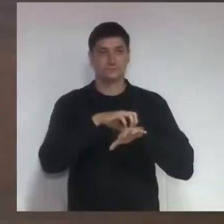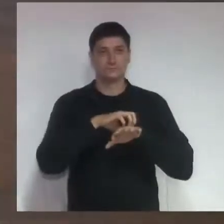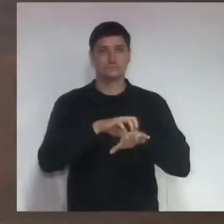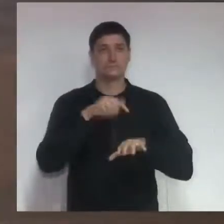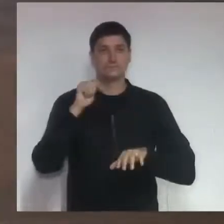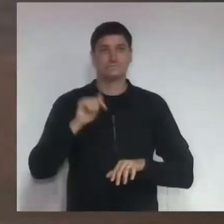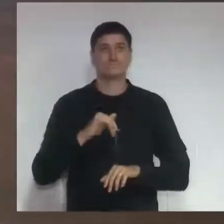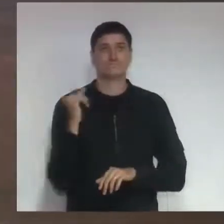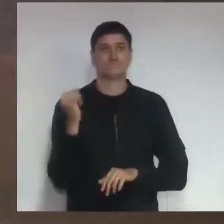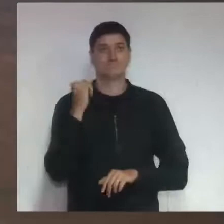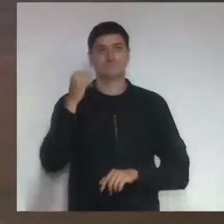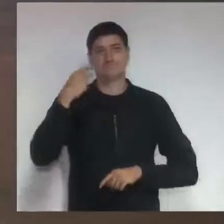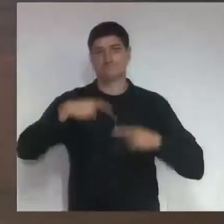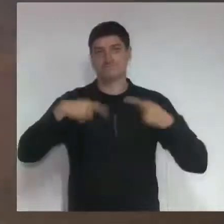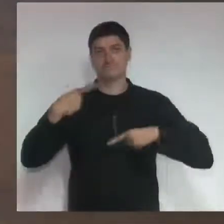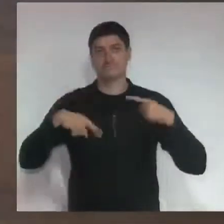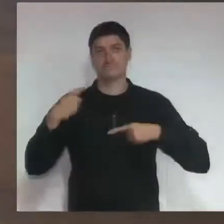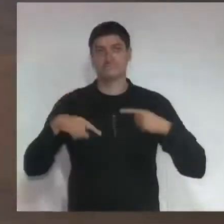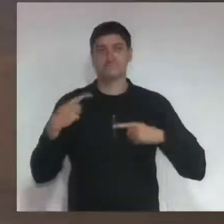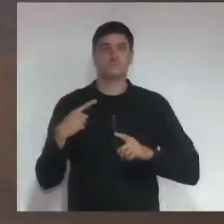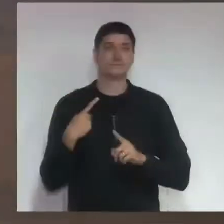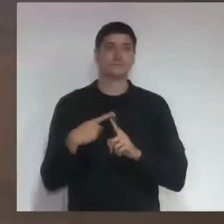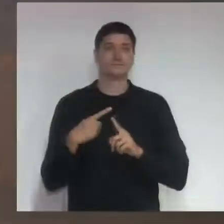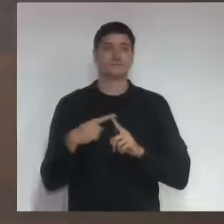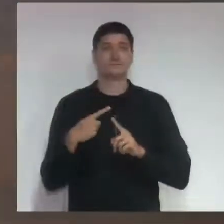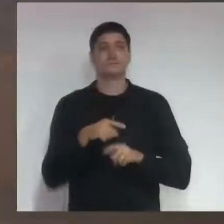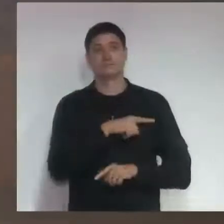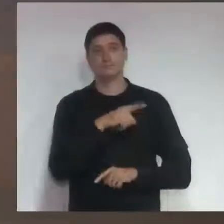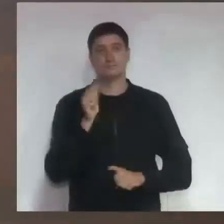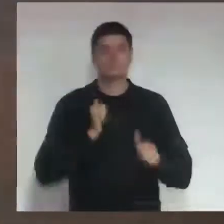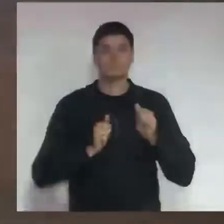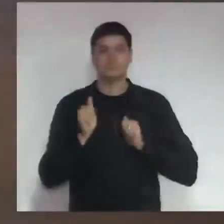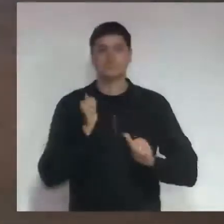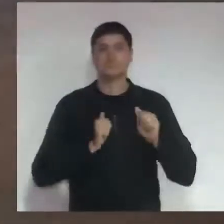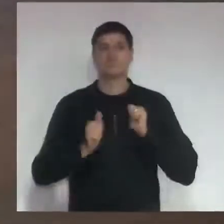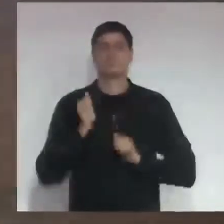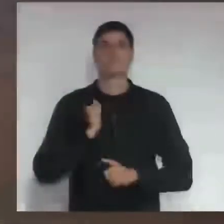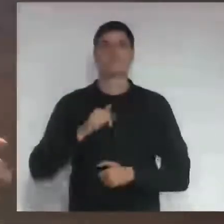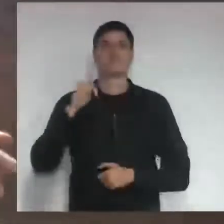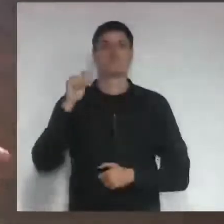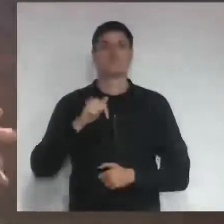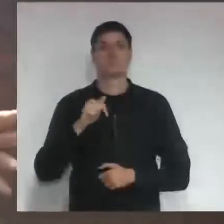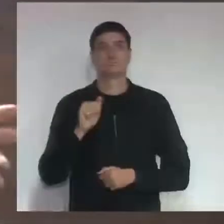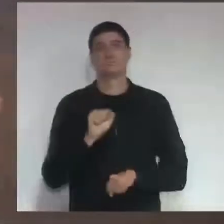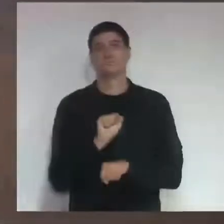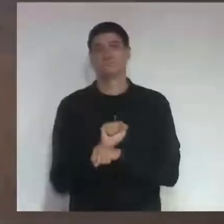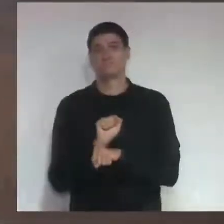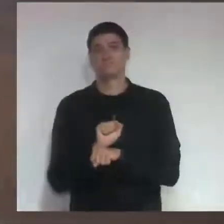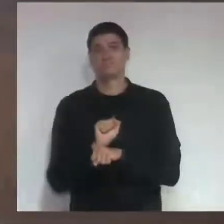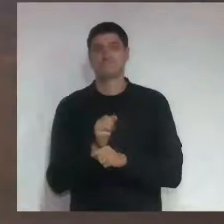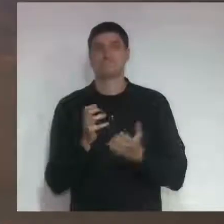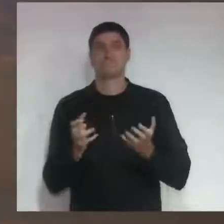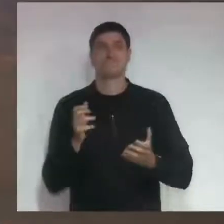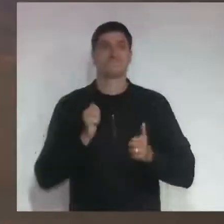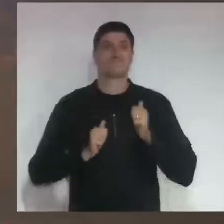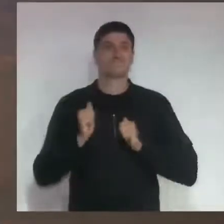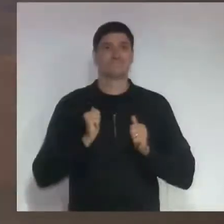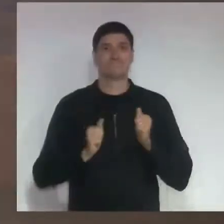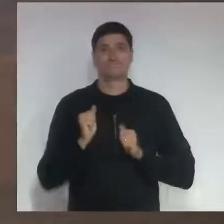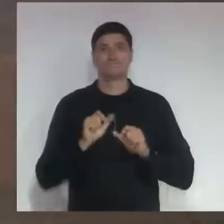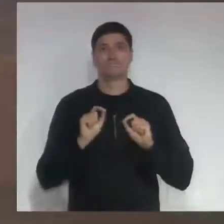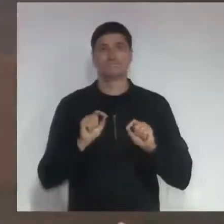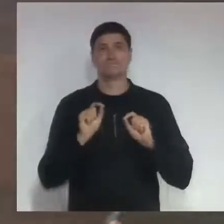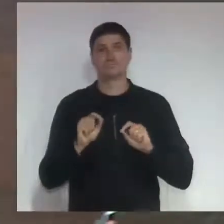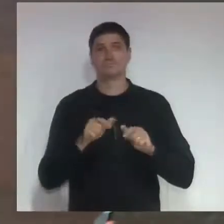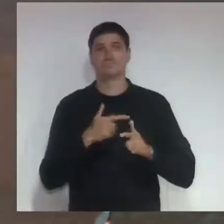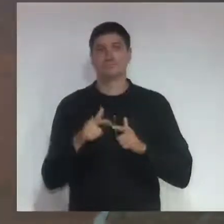óbvio que possa gerar alguma expectativa, ou algum momento as pessoas têm uma ansiedade para que se